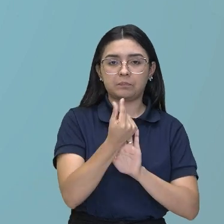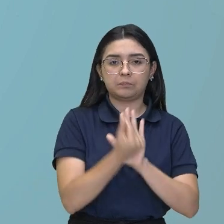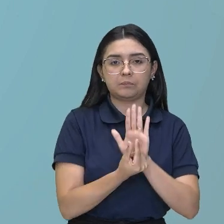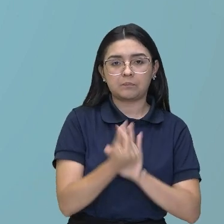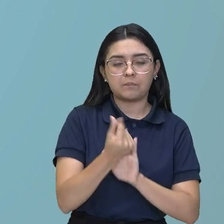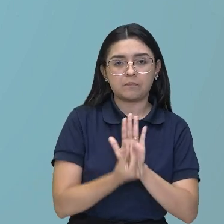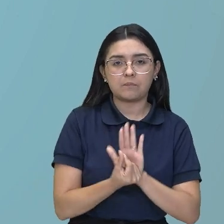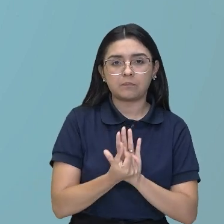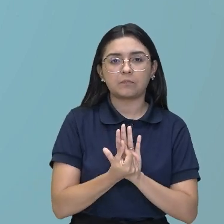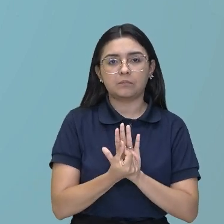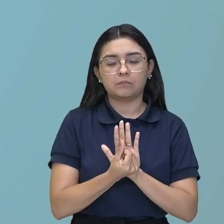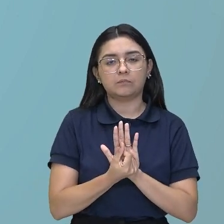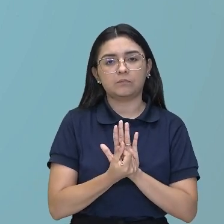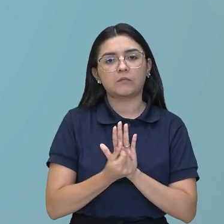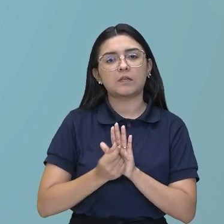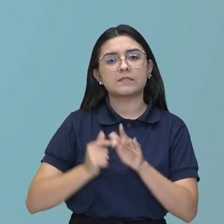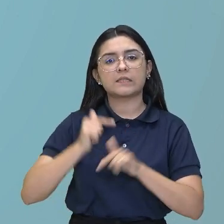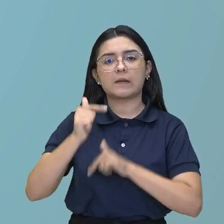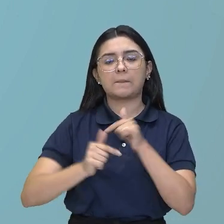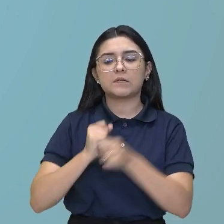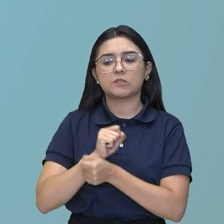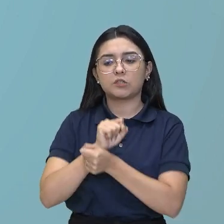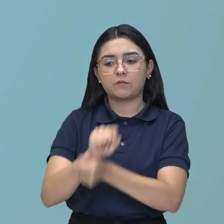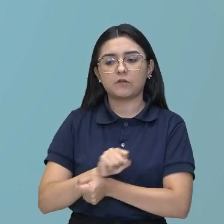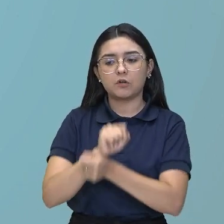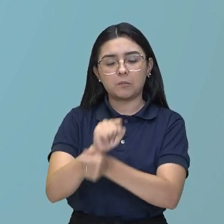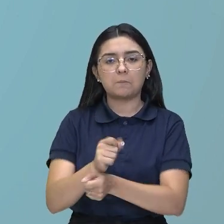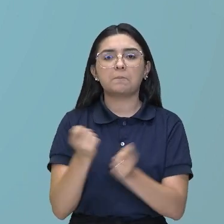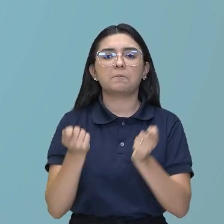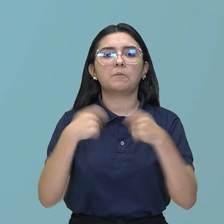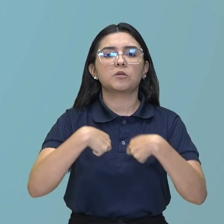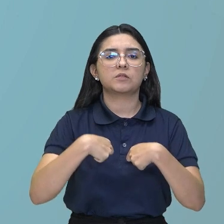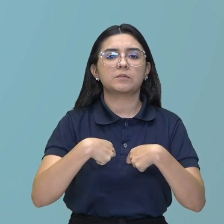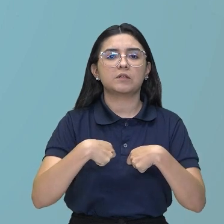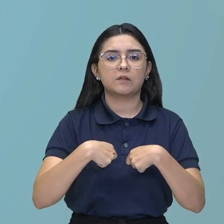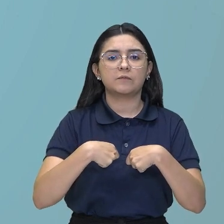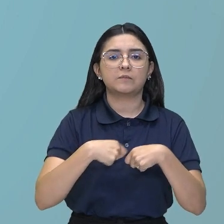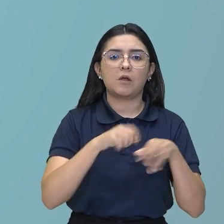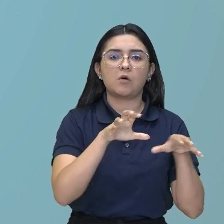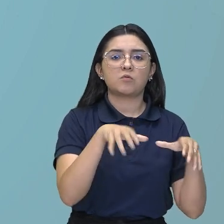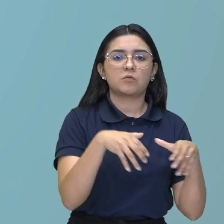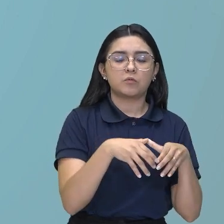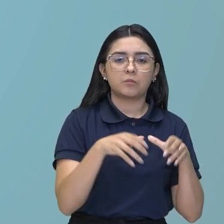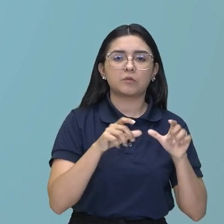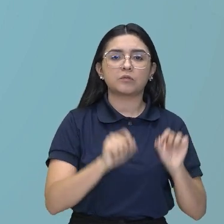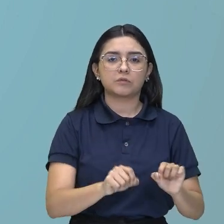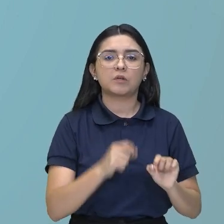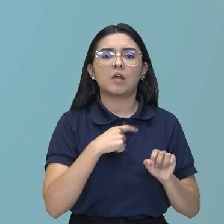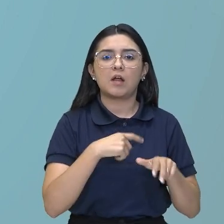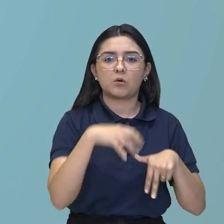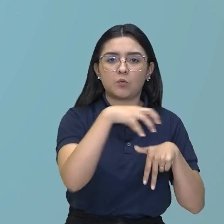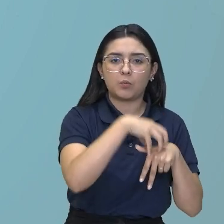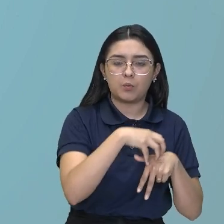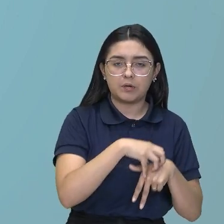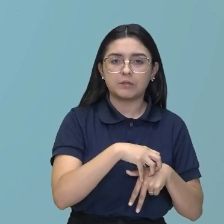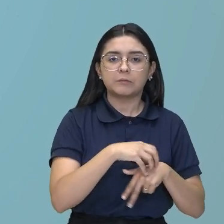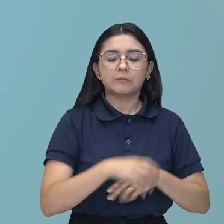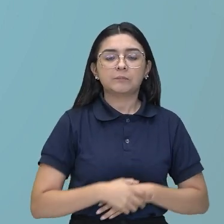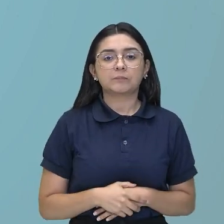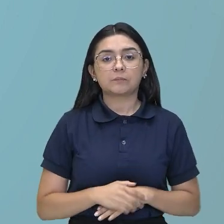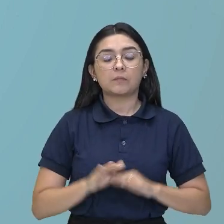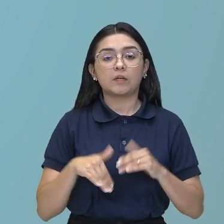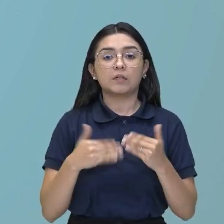atividade de escravidão ela proporcionava à metrópole, né? Isto é, ao tesouro da coroa.